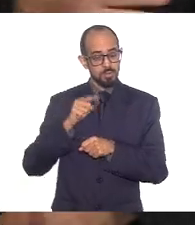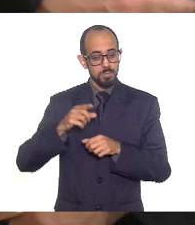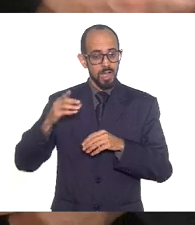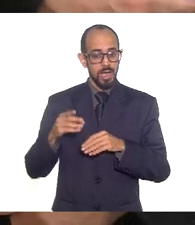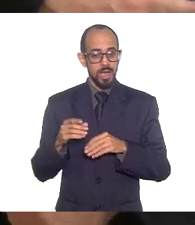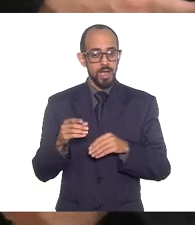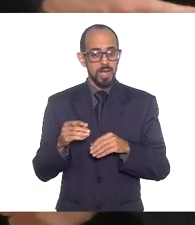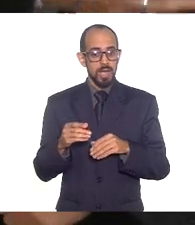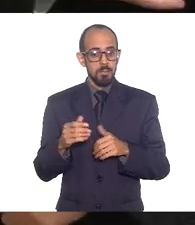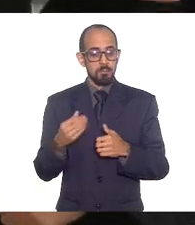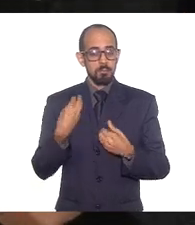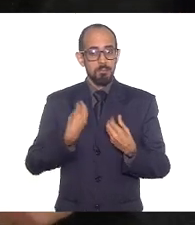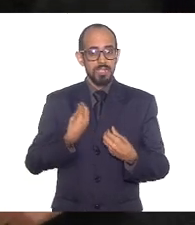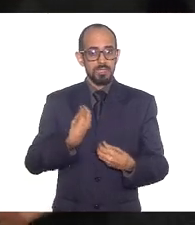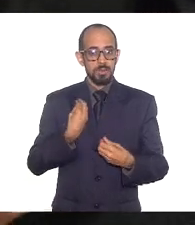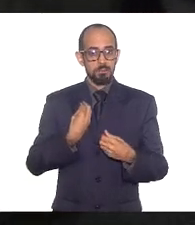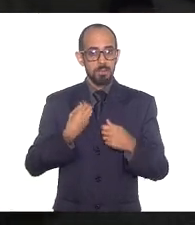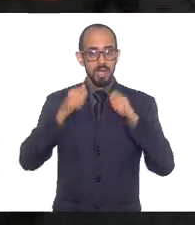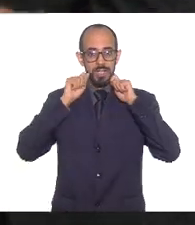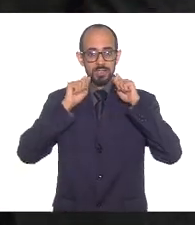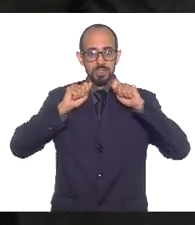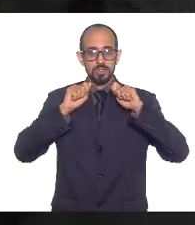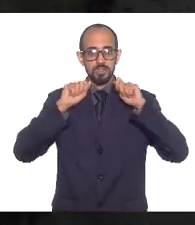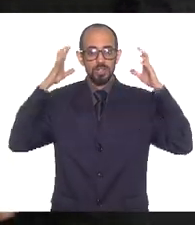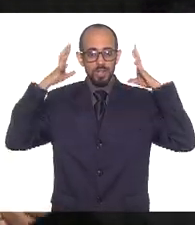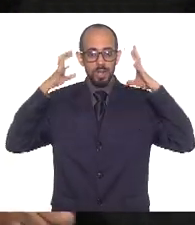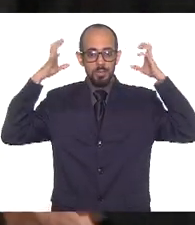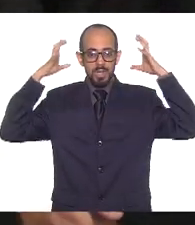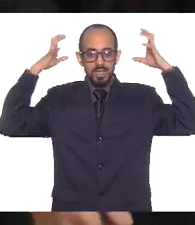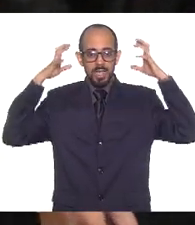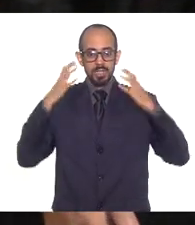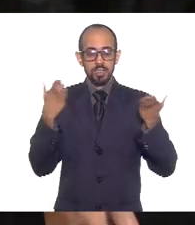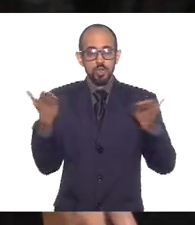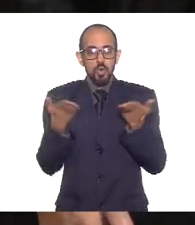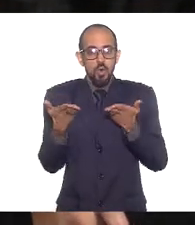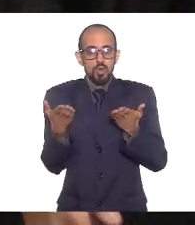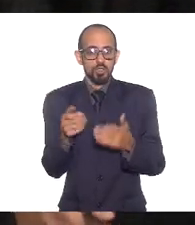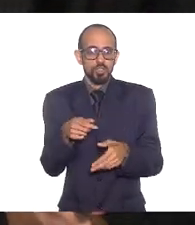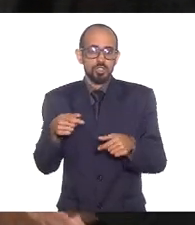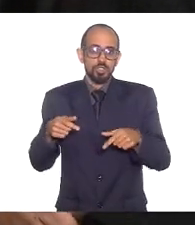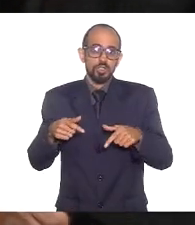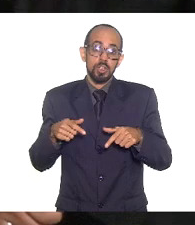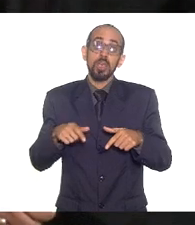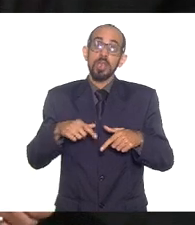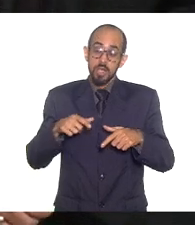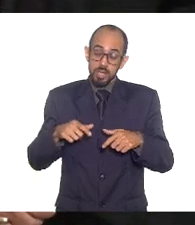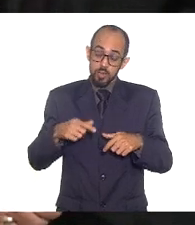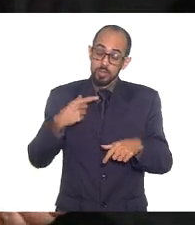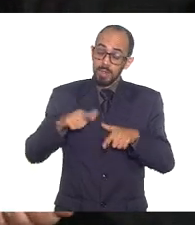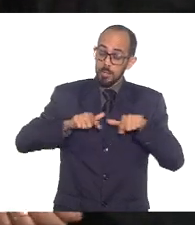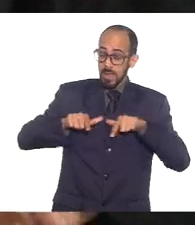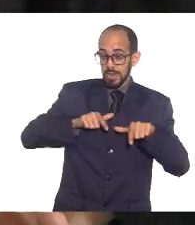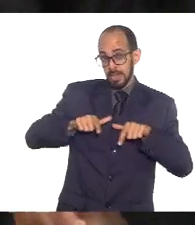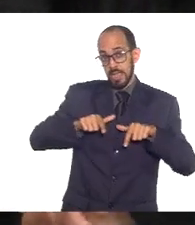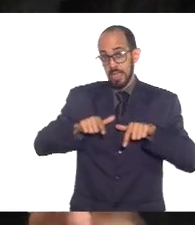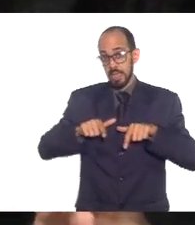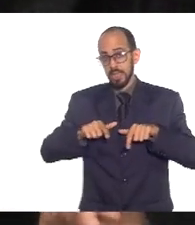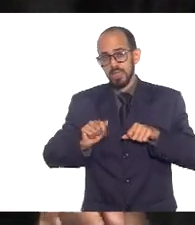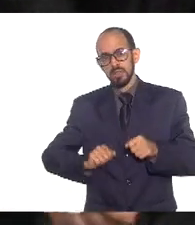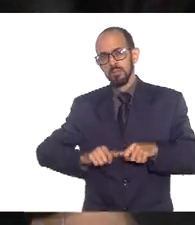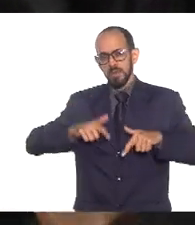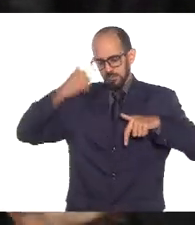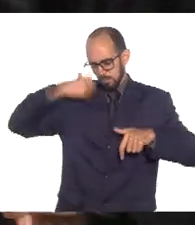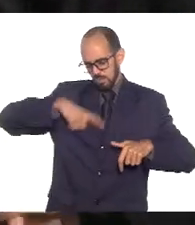assessoria da então vereadora Marielle Franco onde trabalhei encontra o chefe de gabinete no a postura